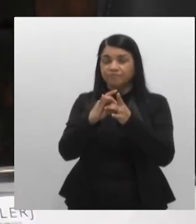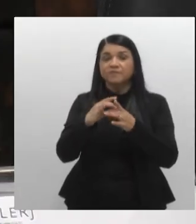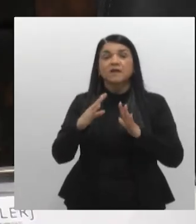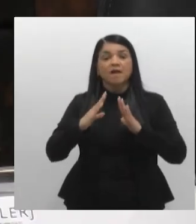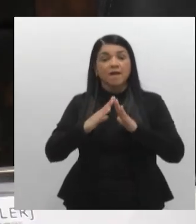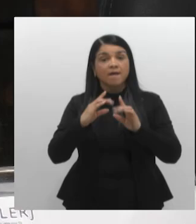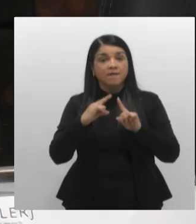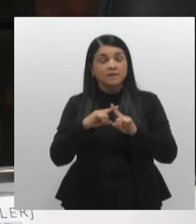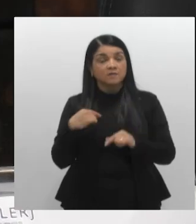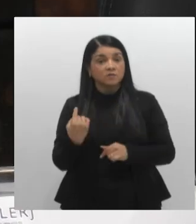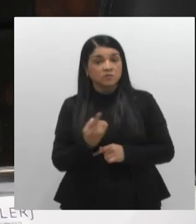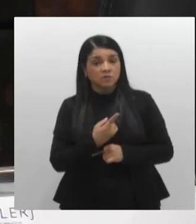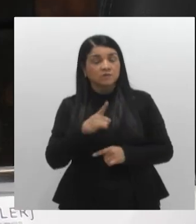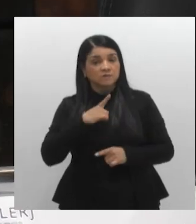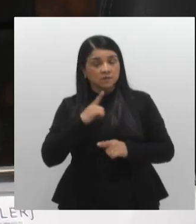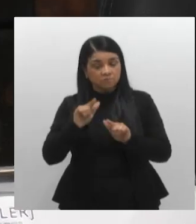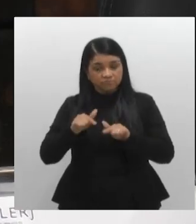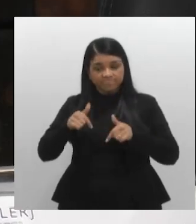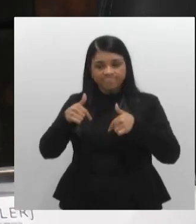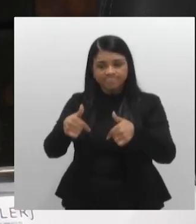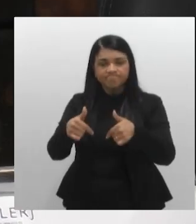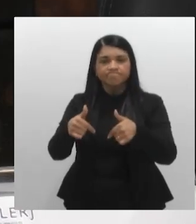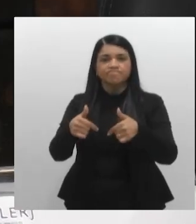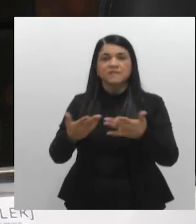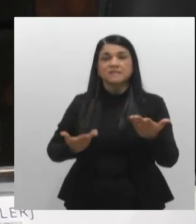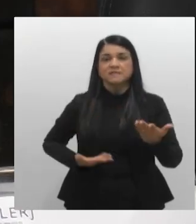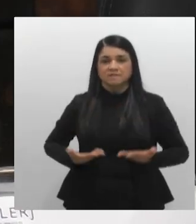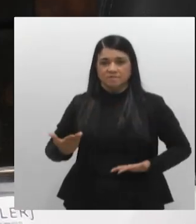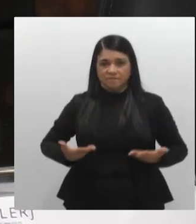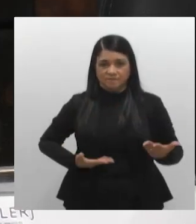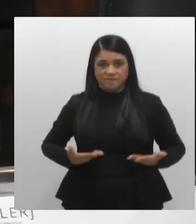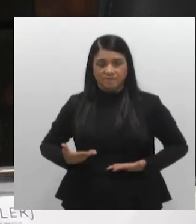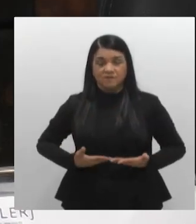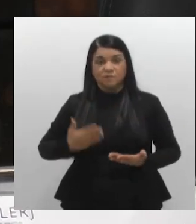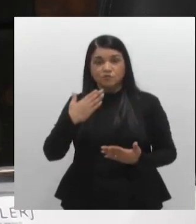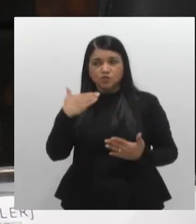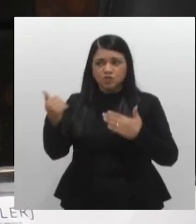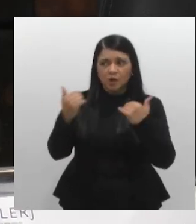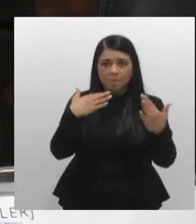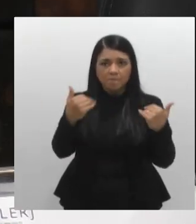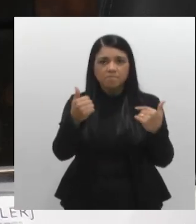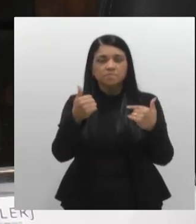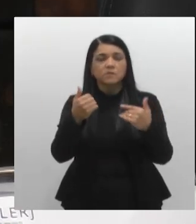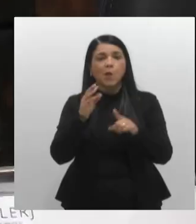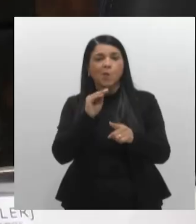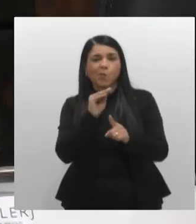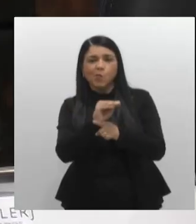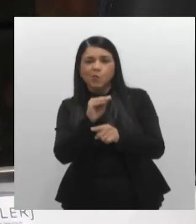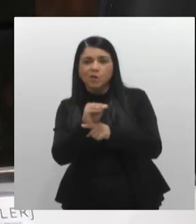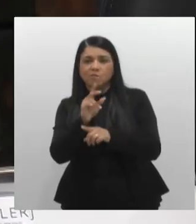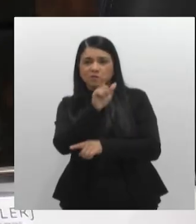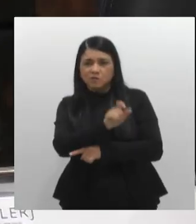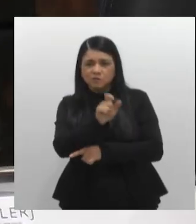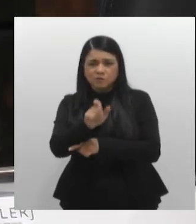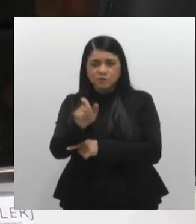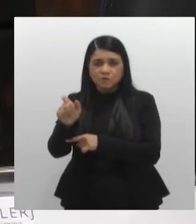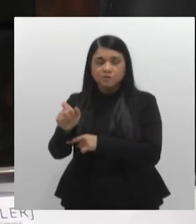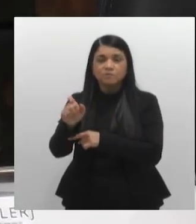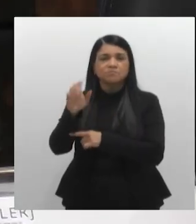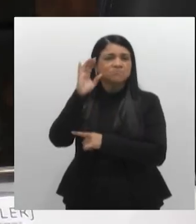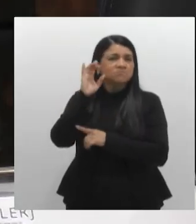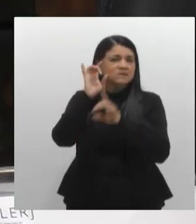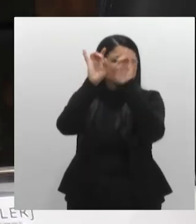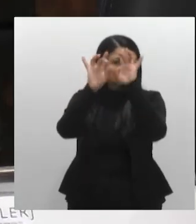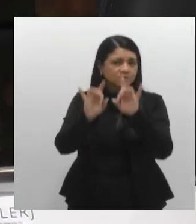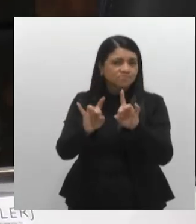nós também temos a missão de servir. Somos chamados a cuidar das pessoas, especialmente dos